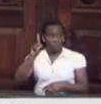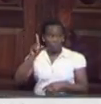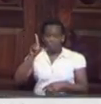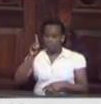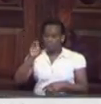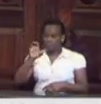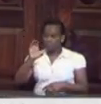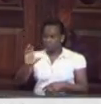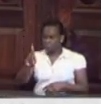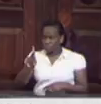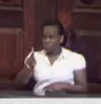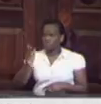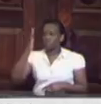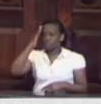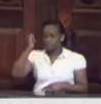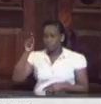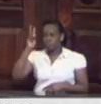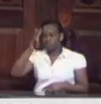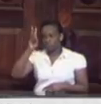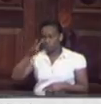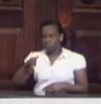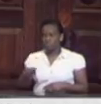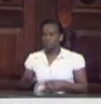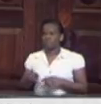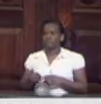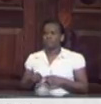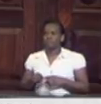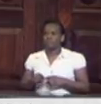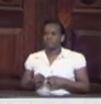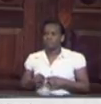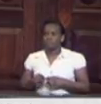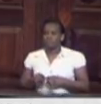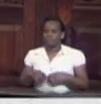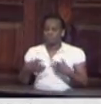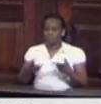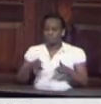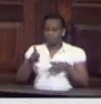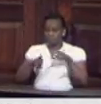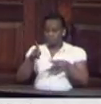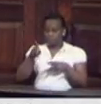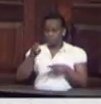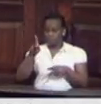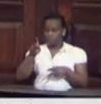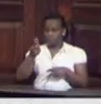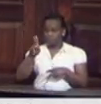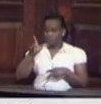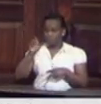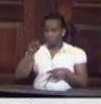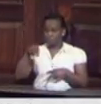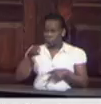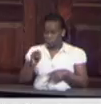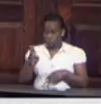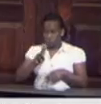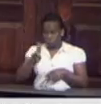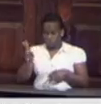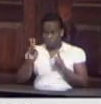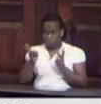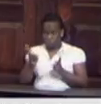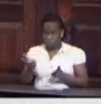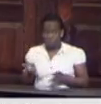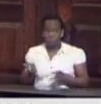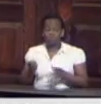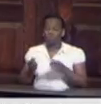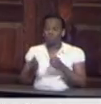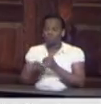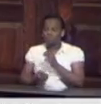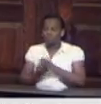tem conhecimento da história, e o populismo, com este nome, nasce